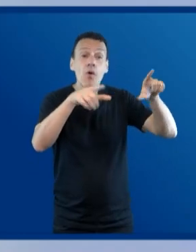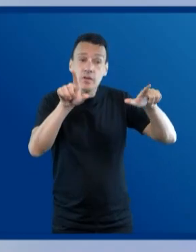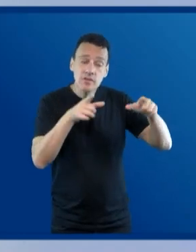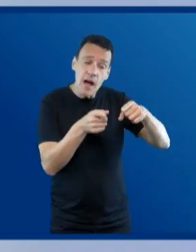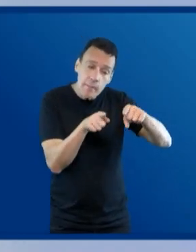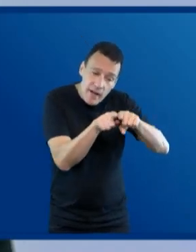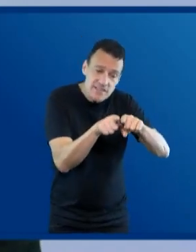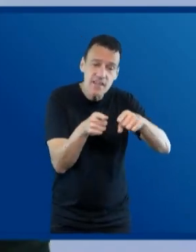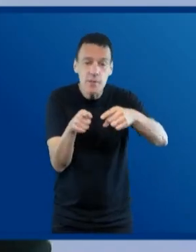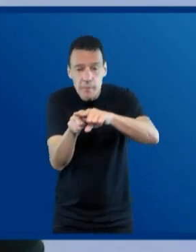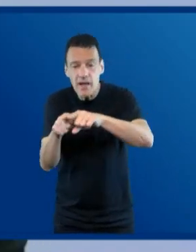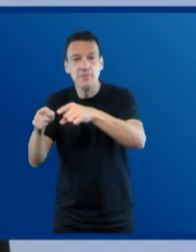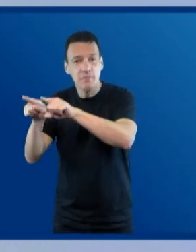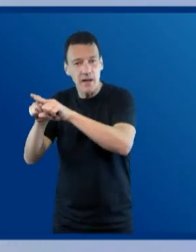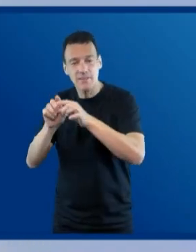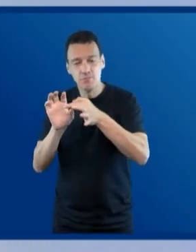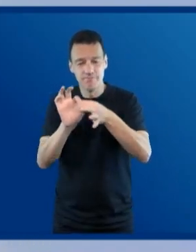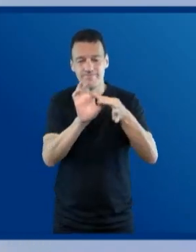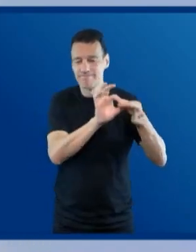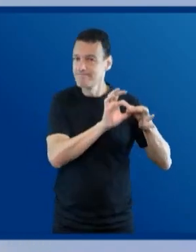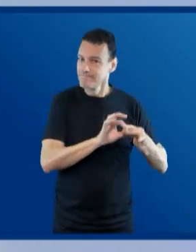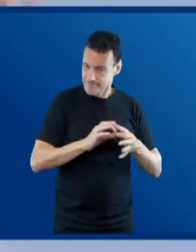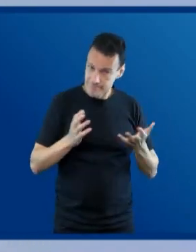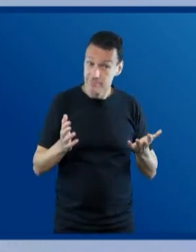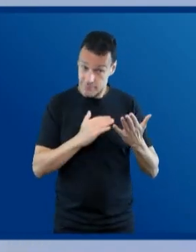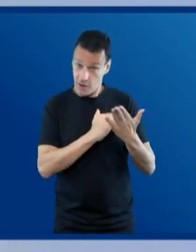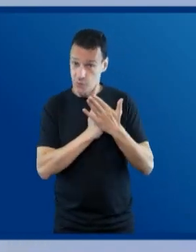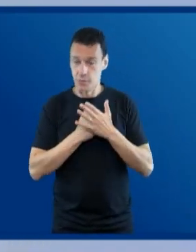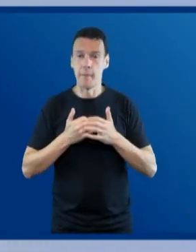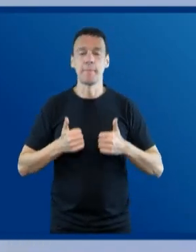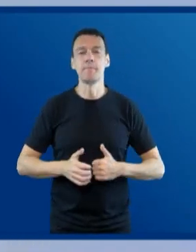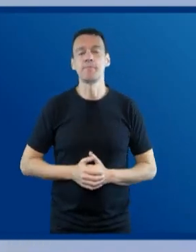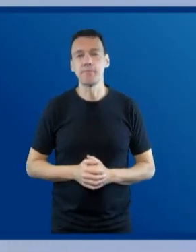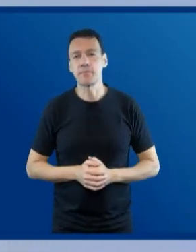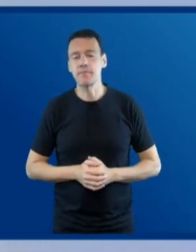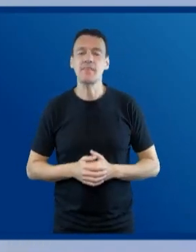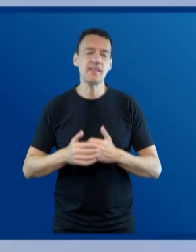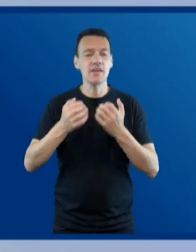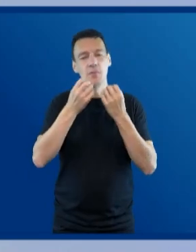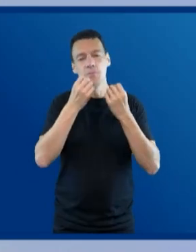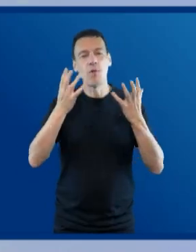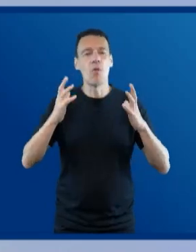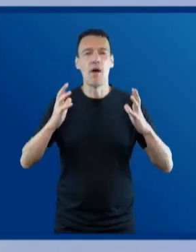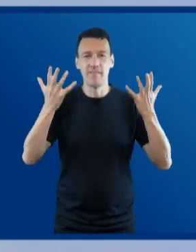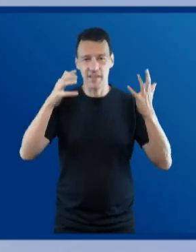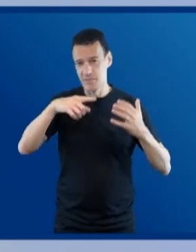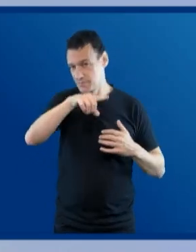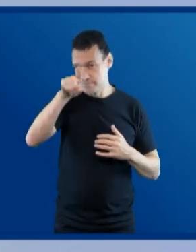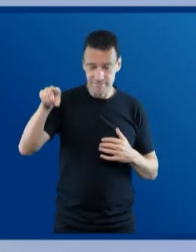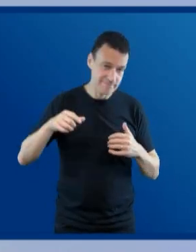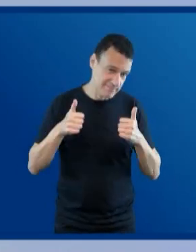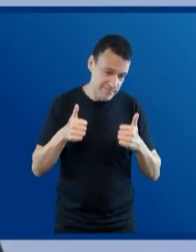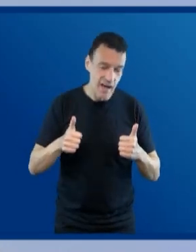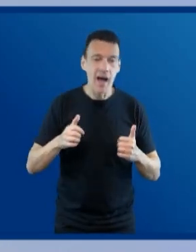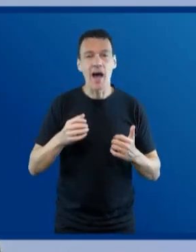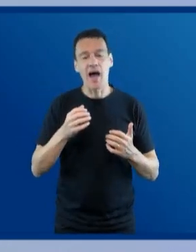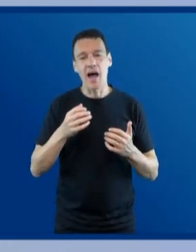nossos parceiros para isso. Então, desejo um excelente evento para todos e aproveitem.